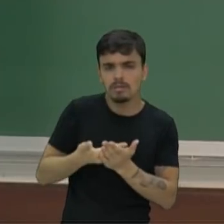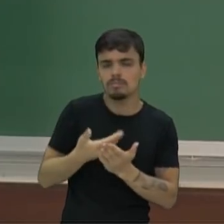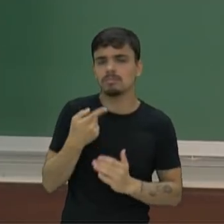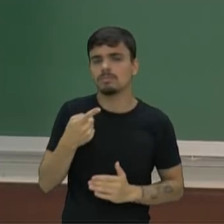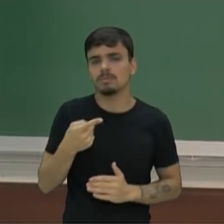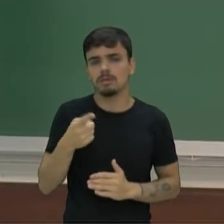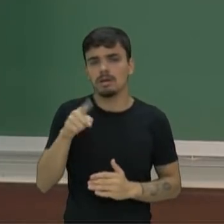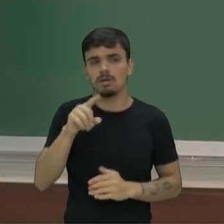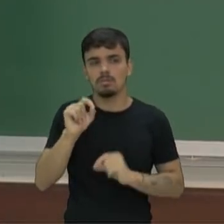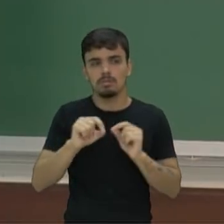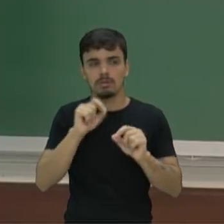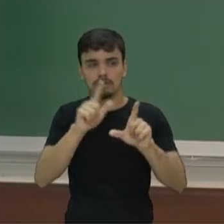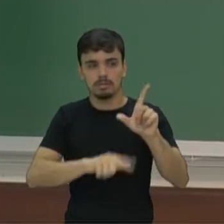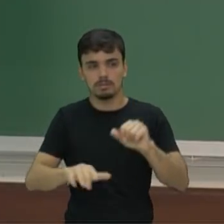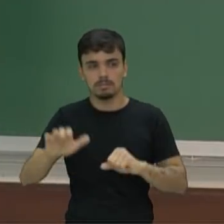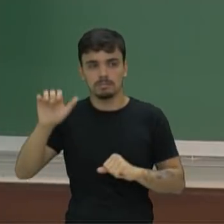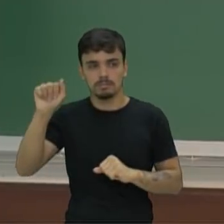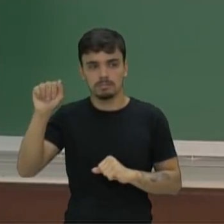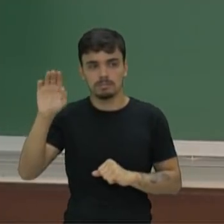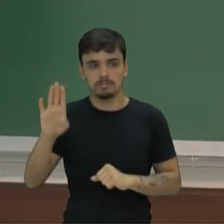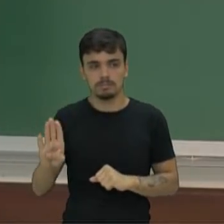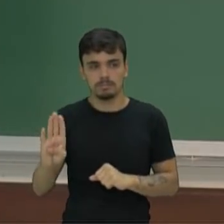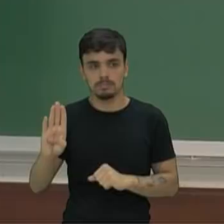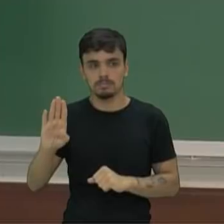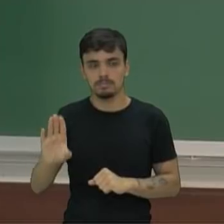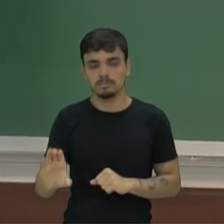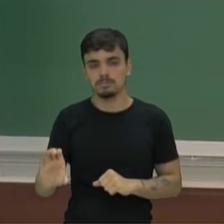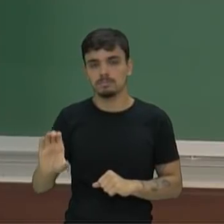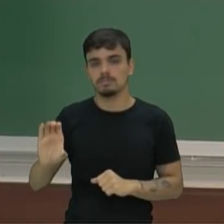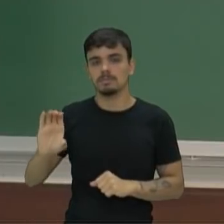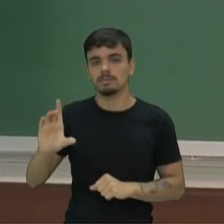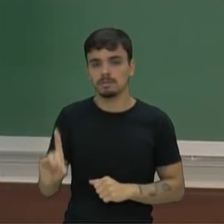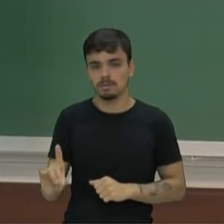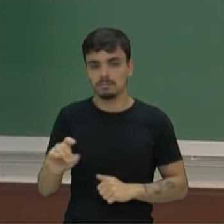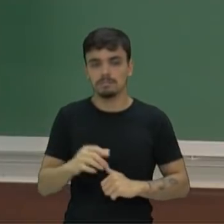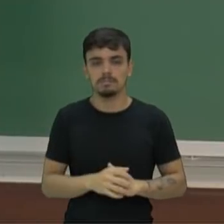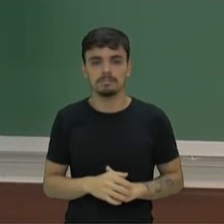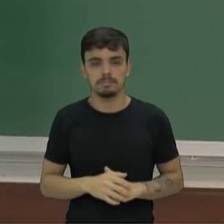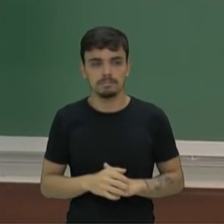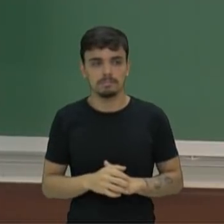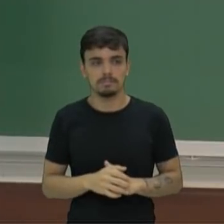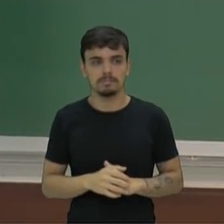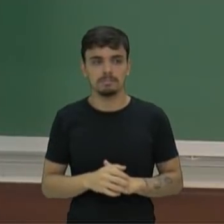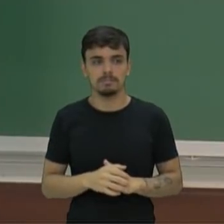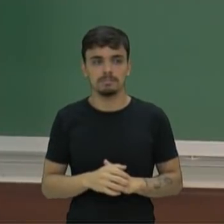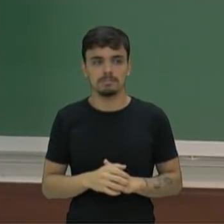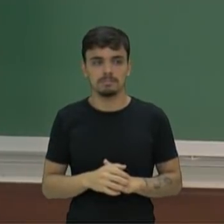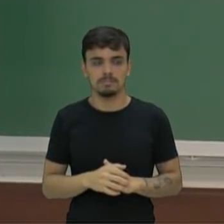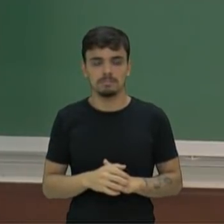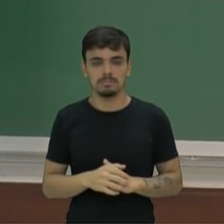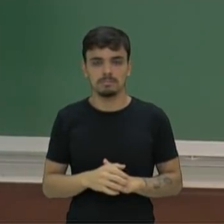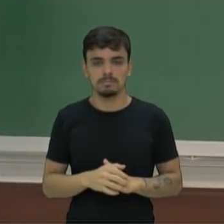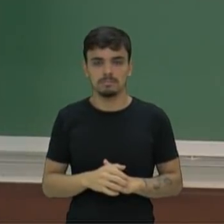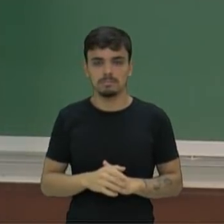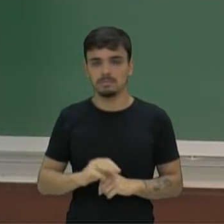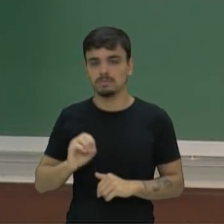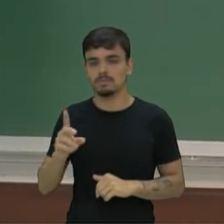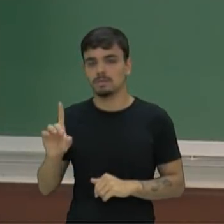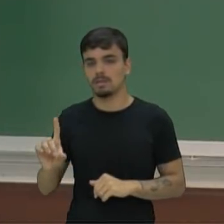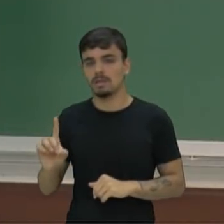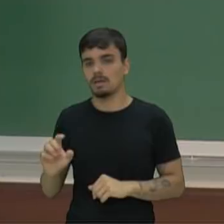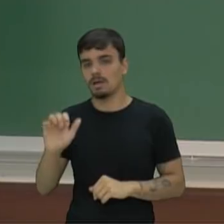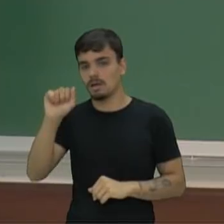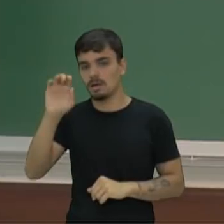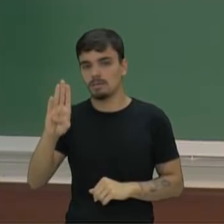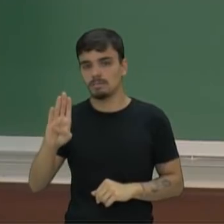Ele é o Discóbulo? É a letra B, Atenas? É o Z, Zeus e o ladrão de Ra? Façam isso. Letra D, é o Doríforo. Qual